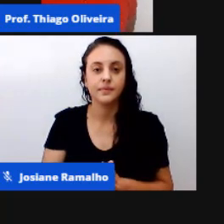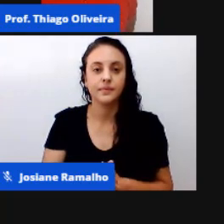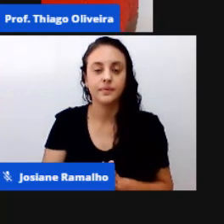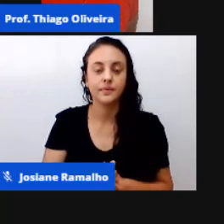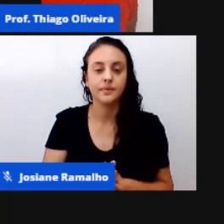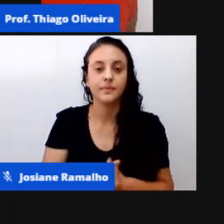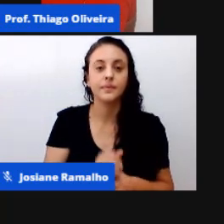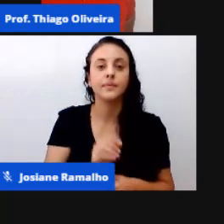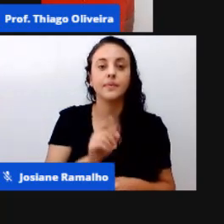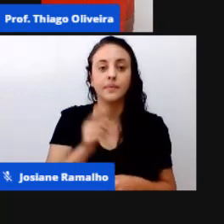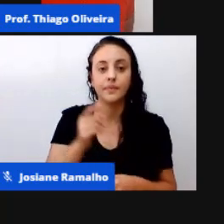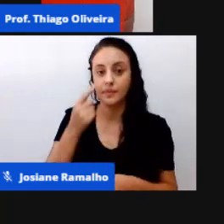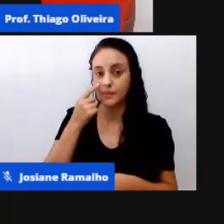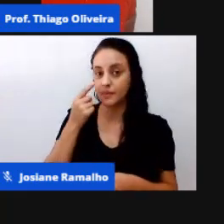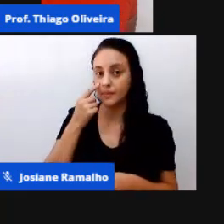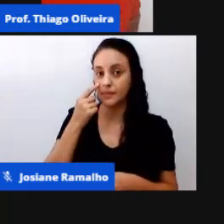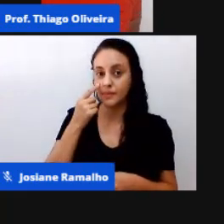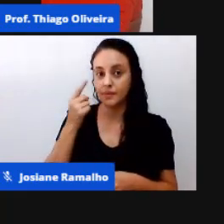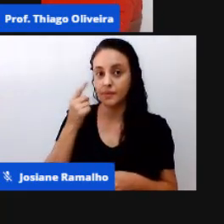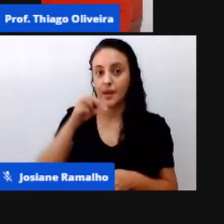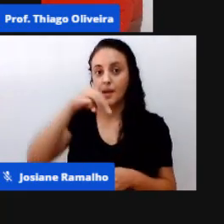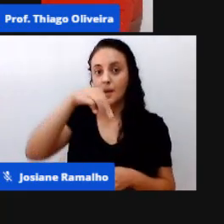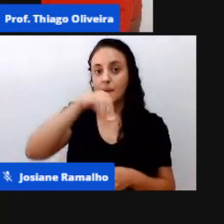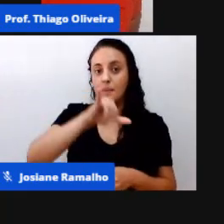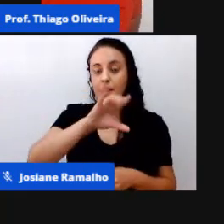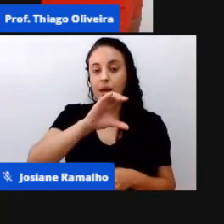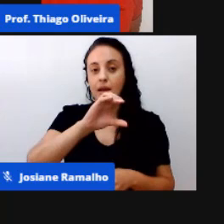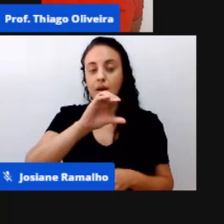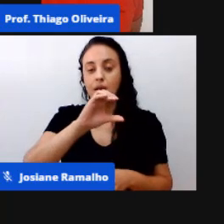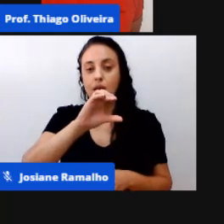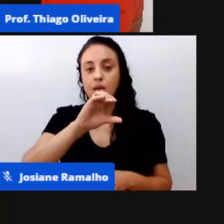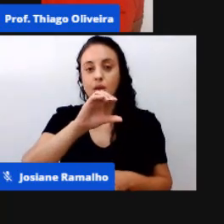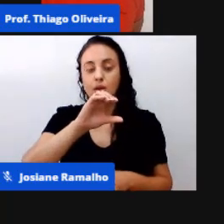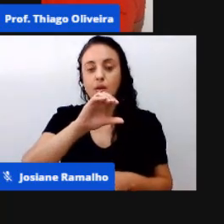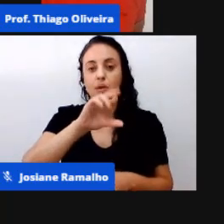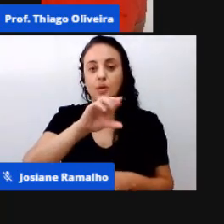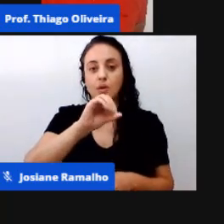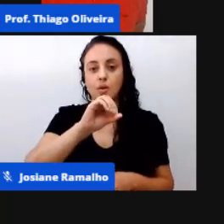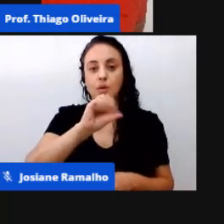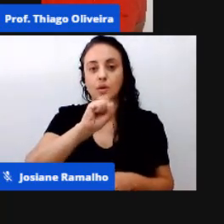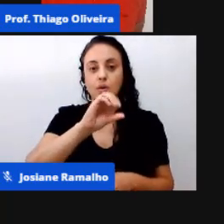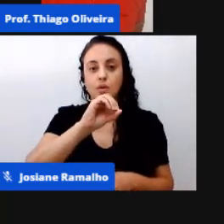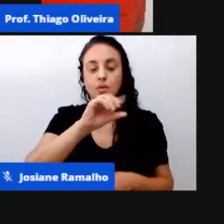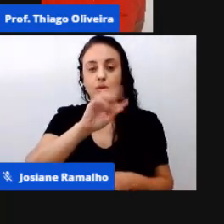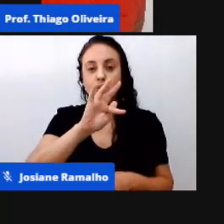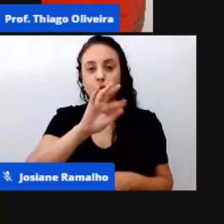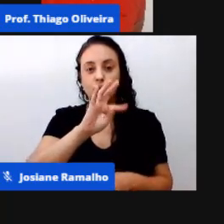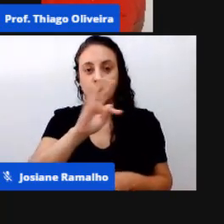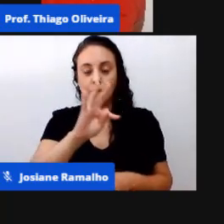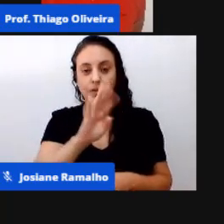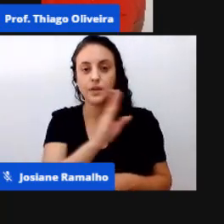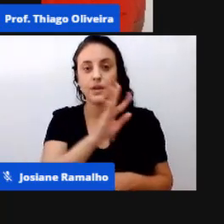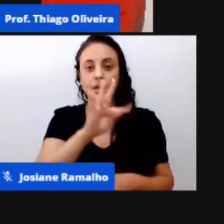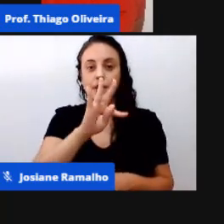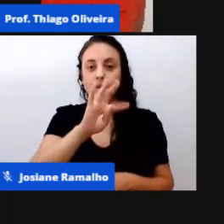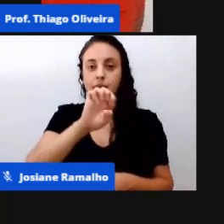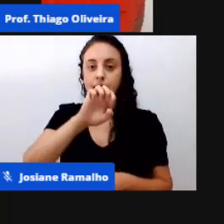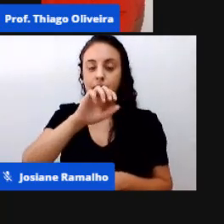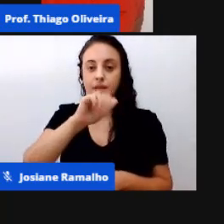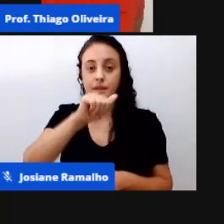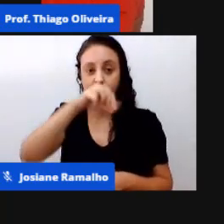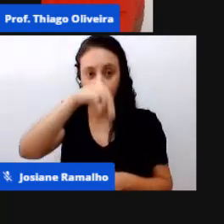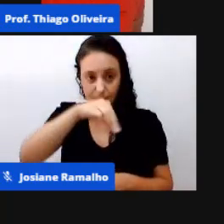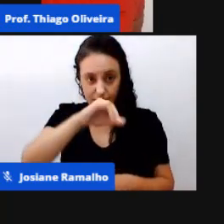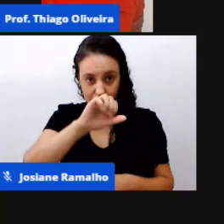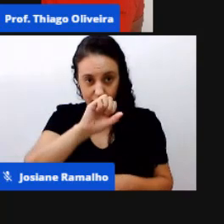Microsoft Teams é uma plataforma muito parecida com o Google Sala de Aula, só que essa